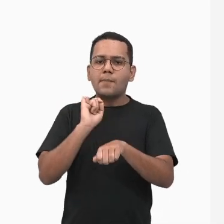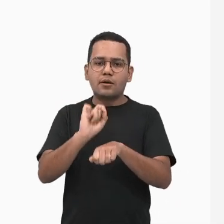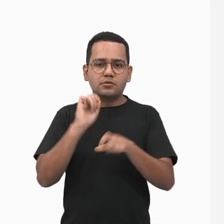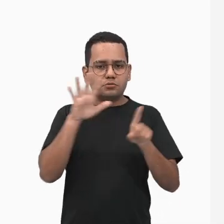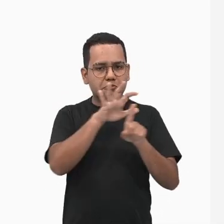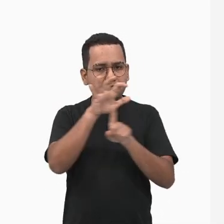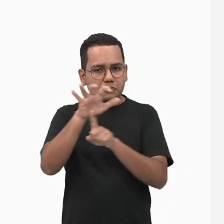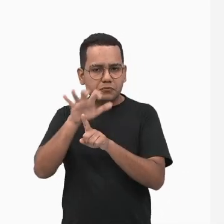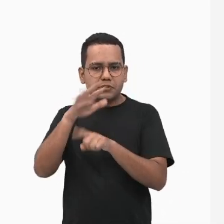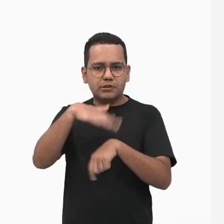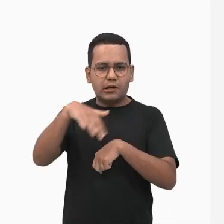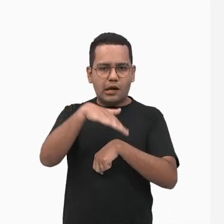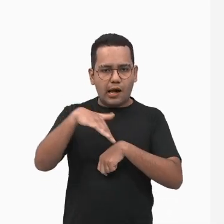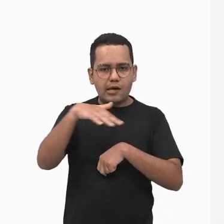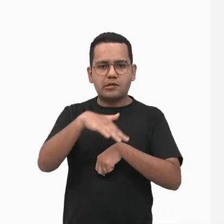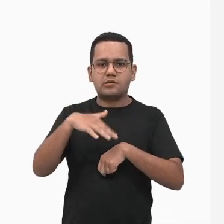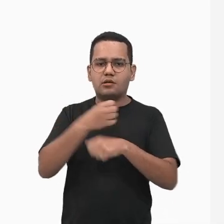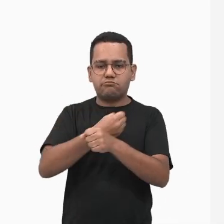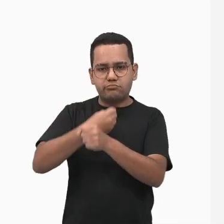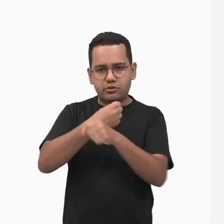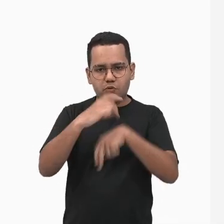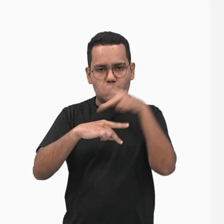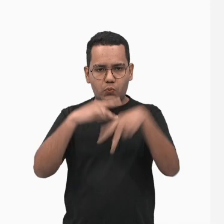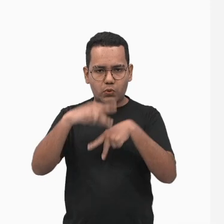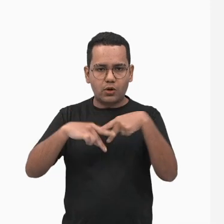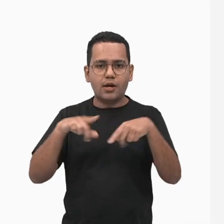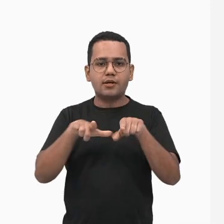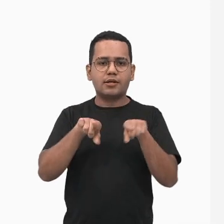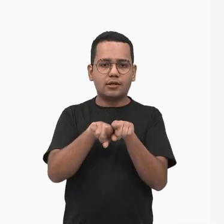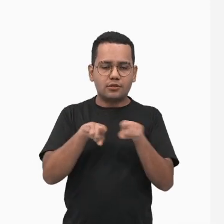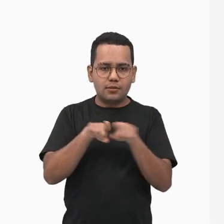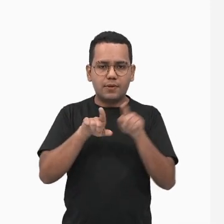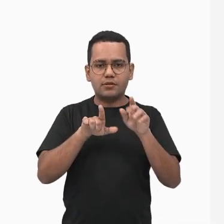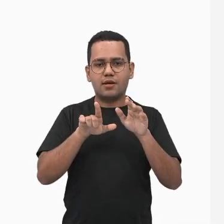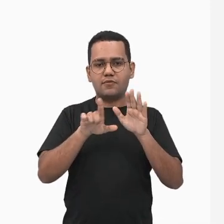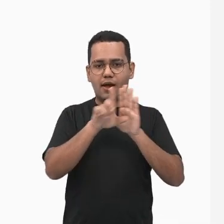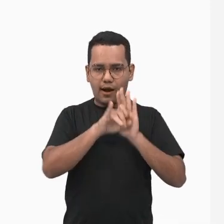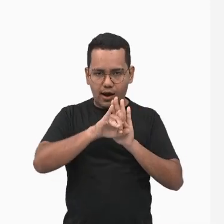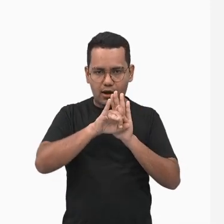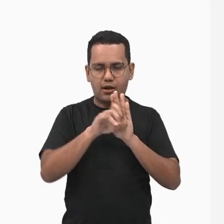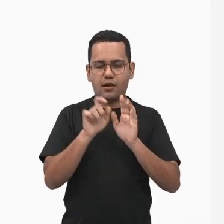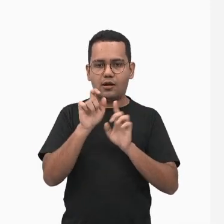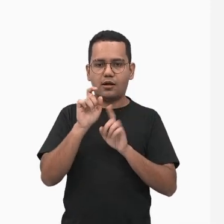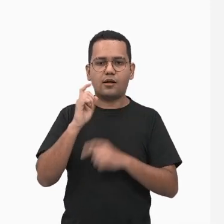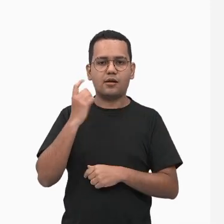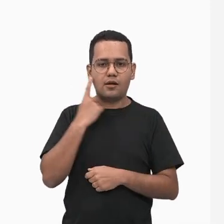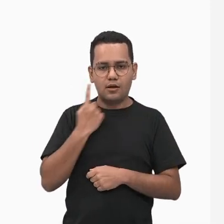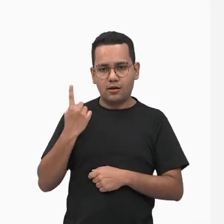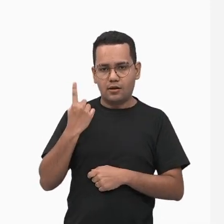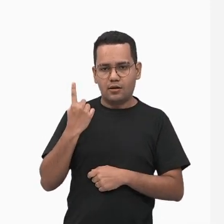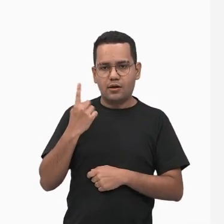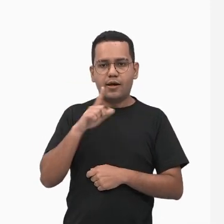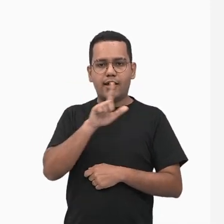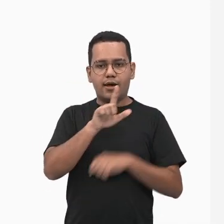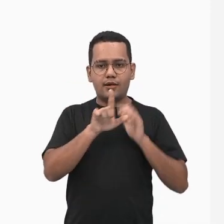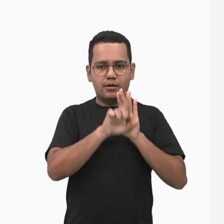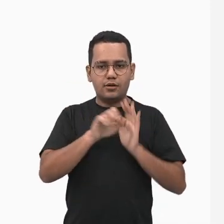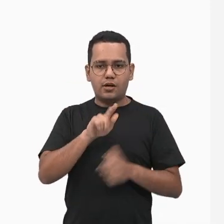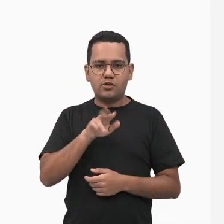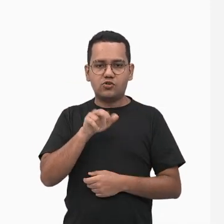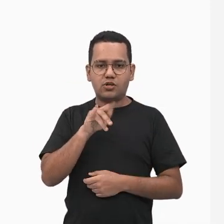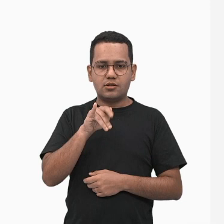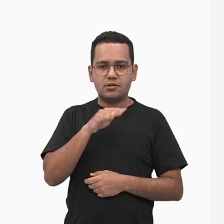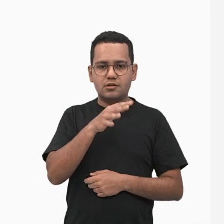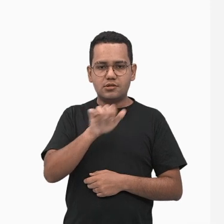julho de 1831, né, chamada Lei Regencial, que centraliza o sistema repressivo nas mãos do Ministério